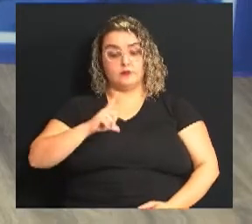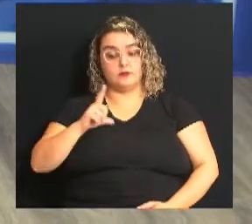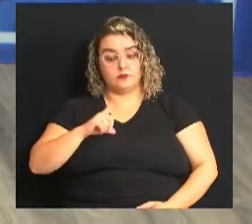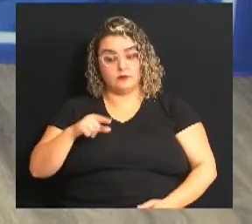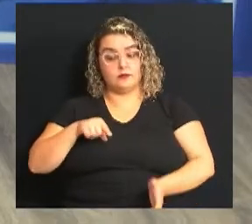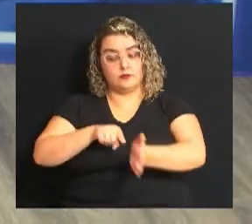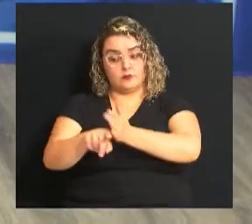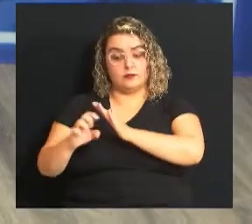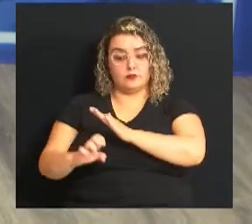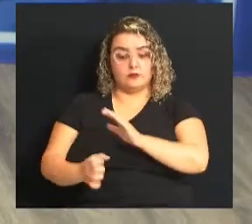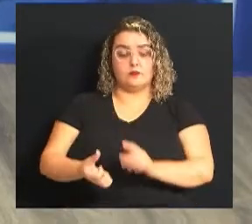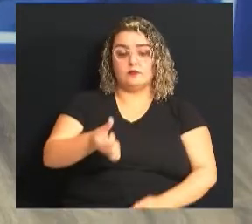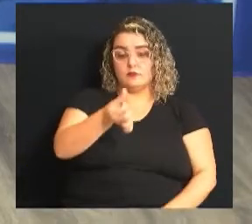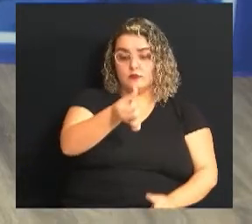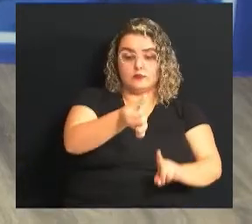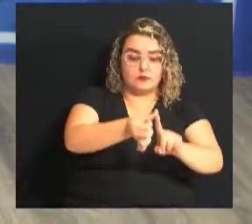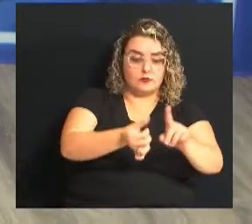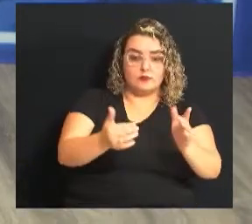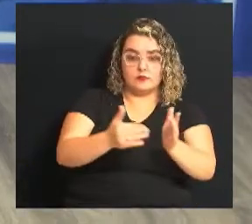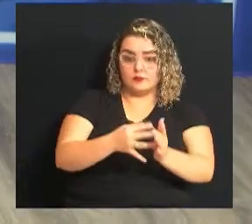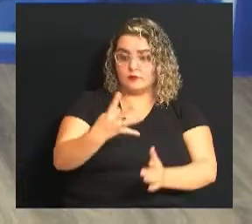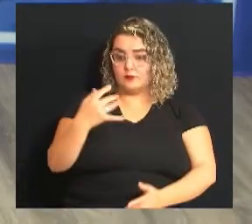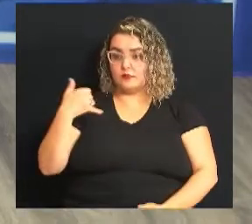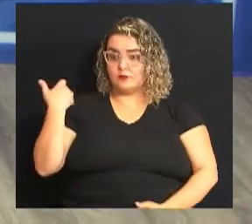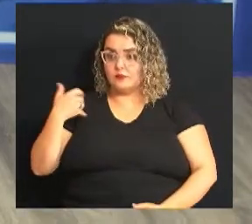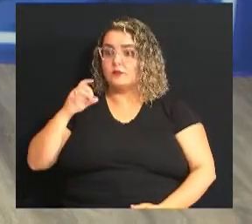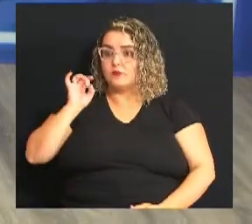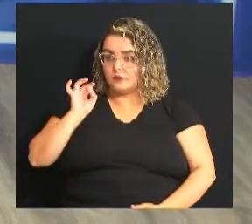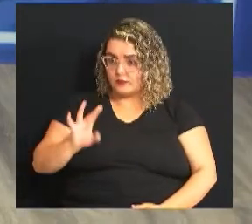4 anos, neste momento, é a vacina da Pfizer.